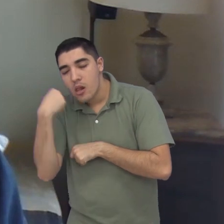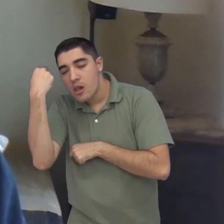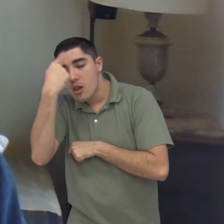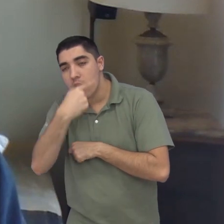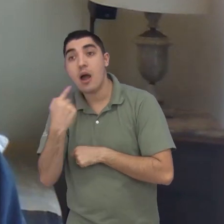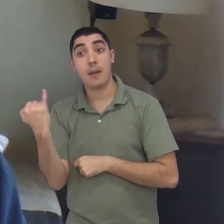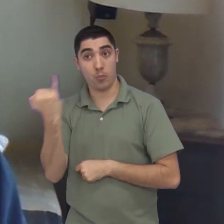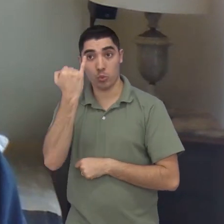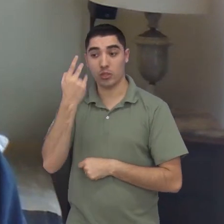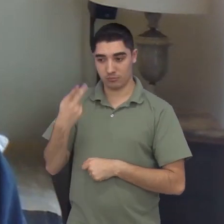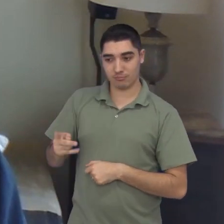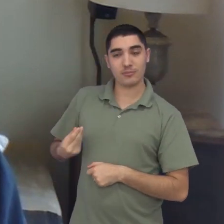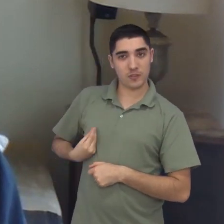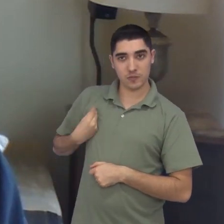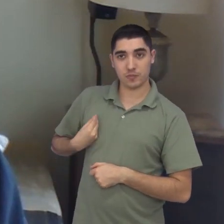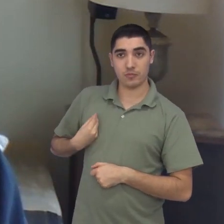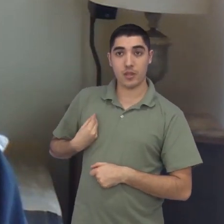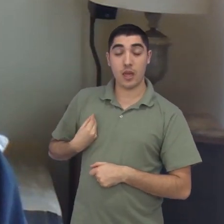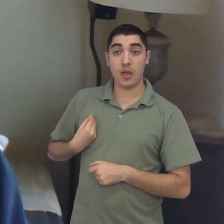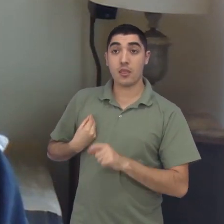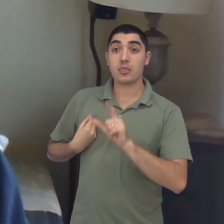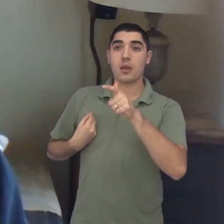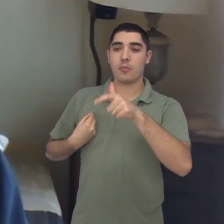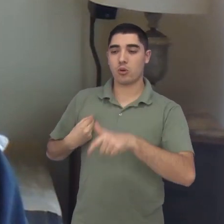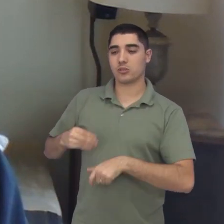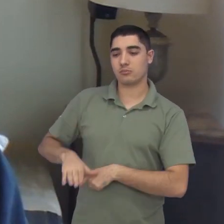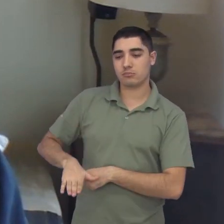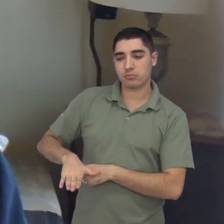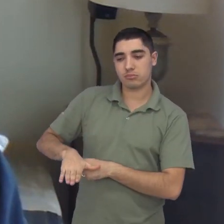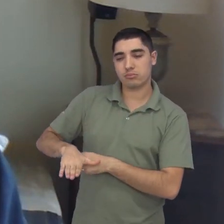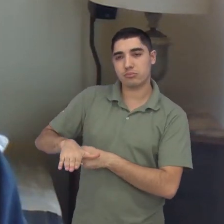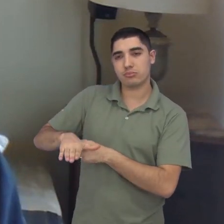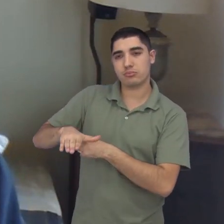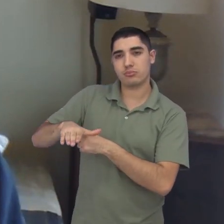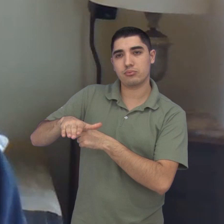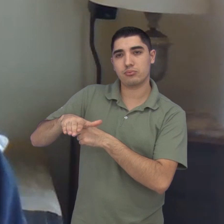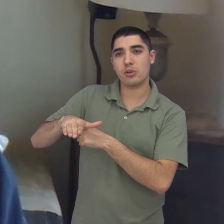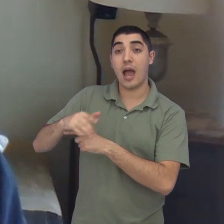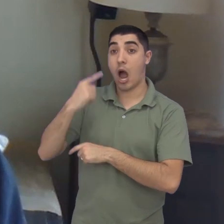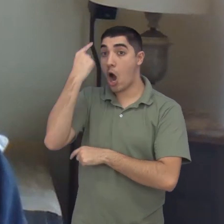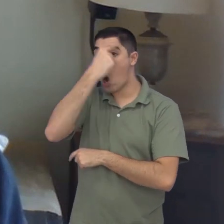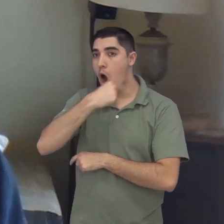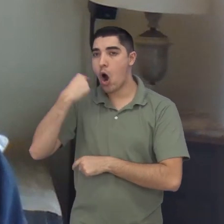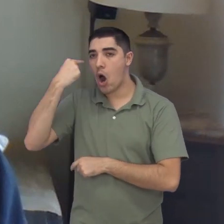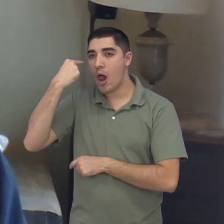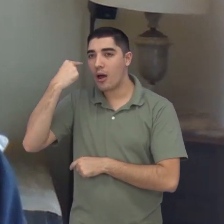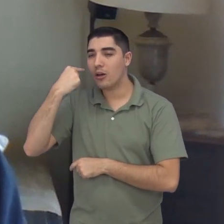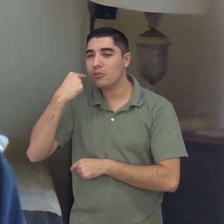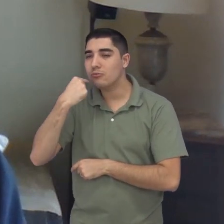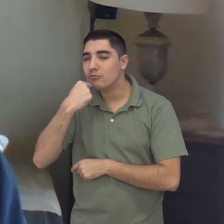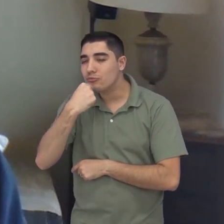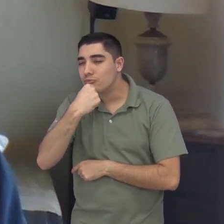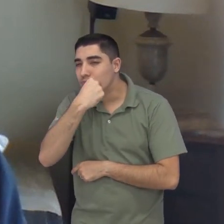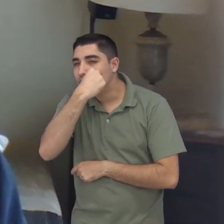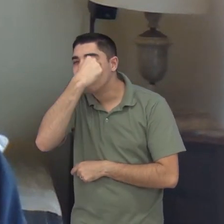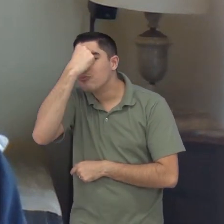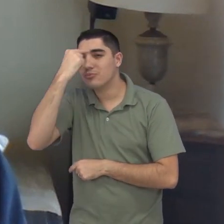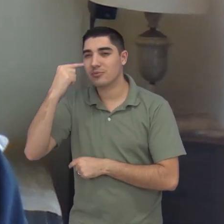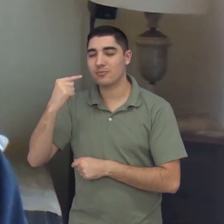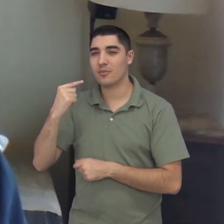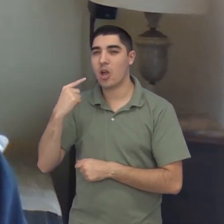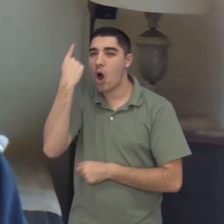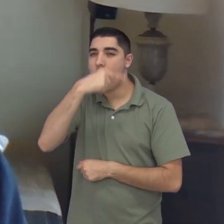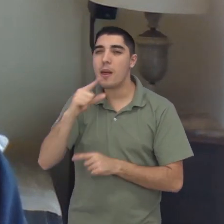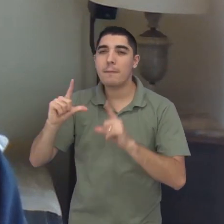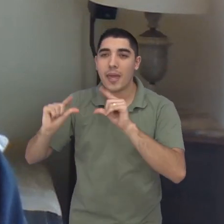daquele momento da vida, né? Com o passar dos anos, essa necessidade vai diminuindo. E quando a gente chega numa idade adulta,